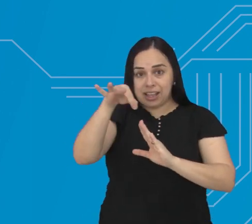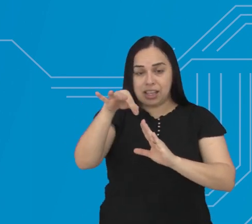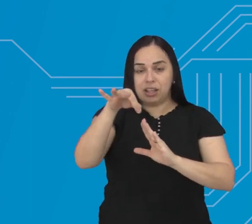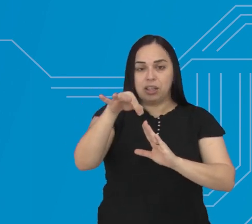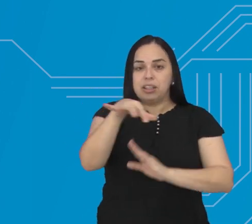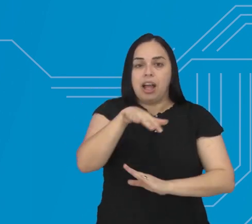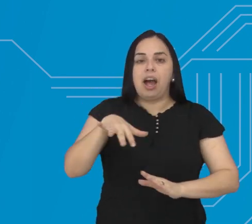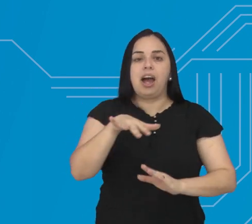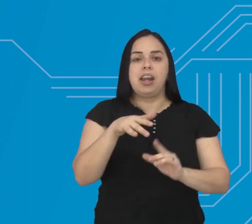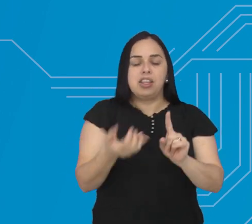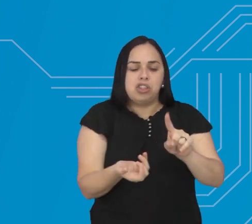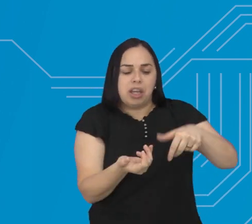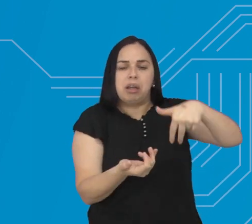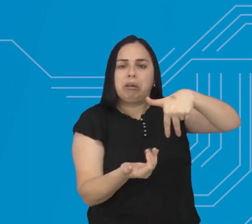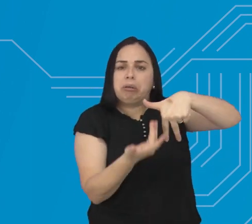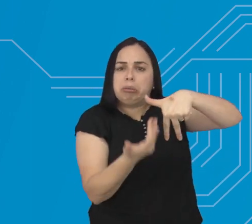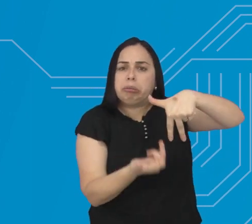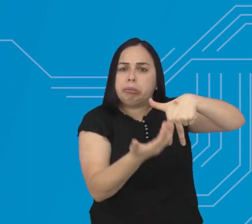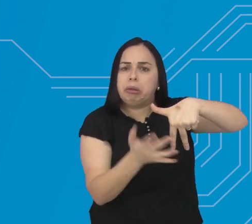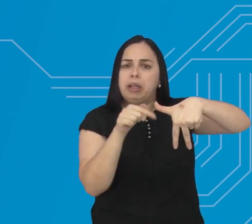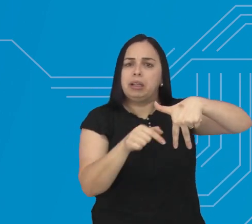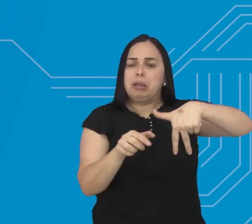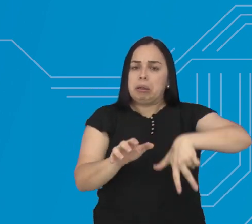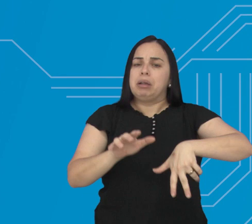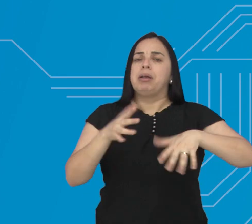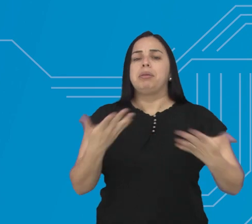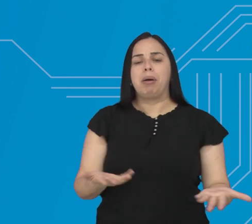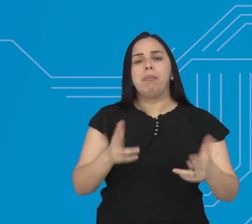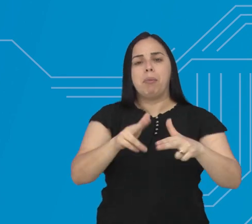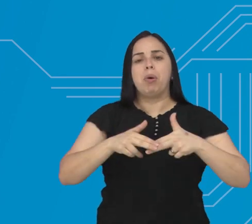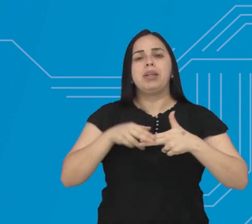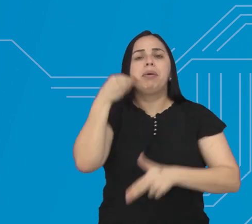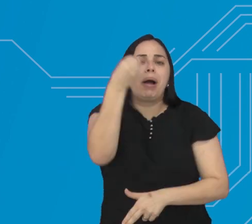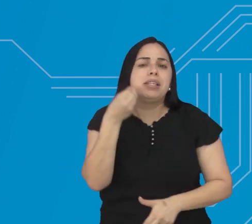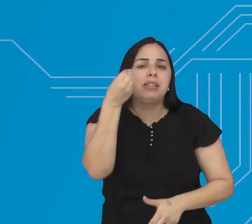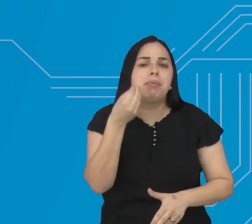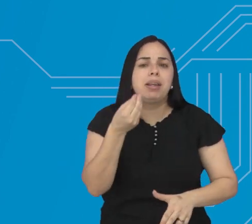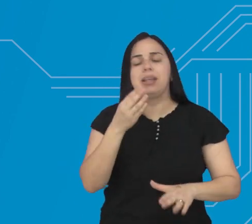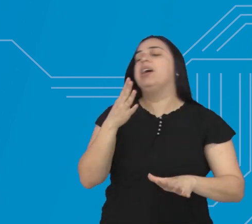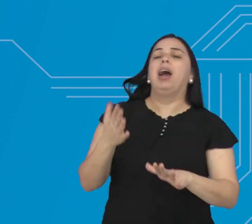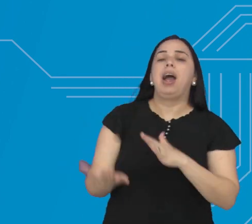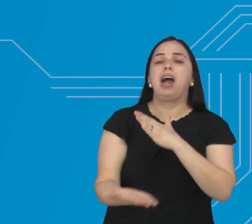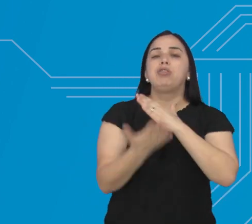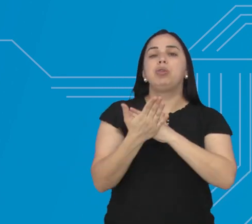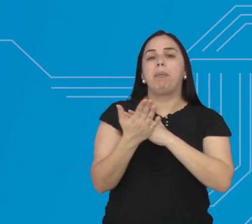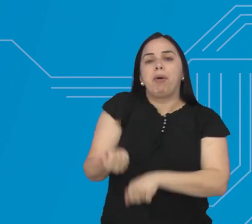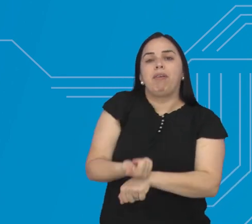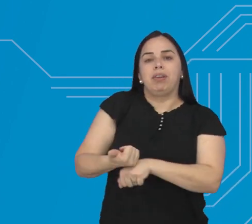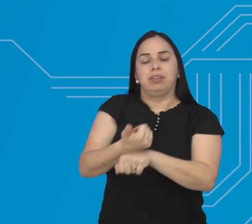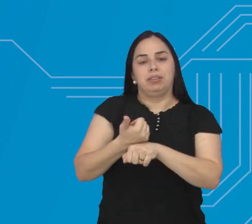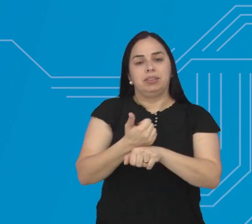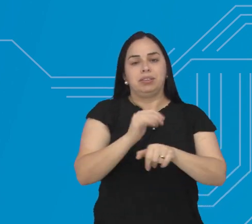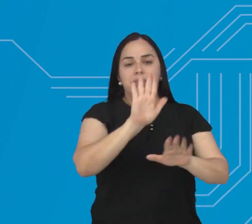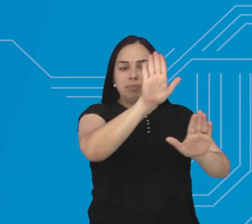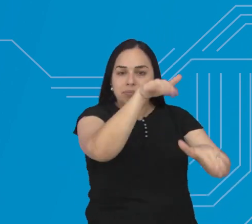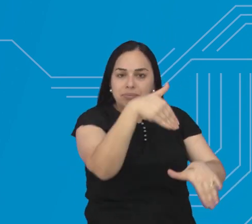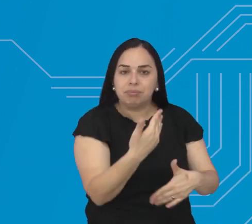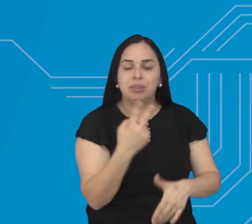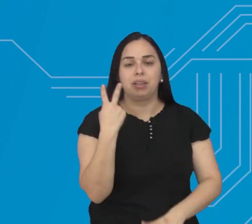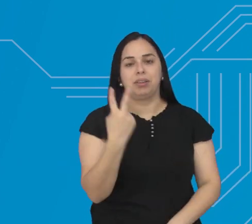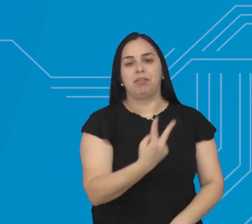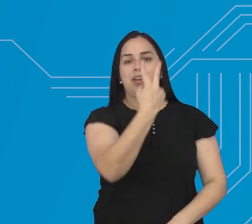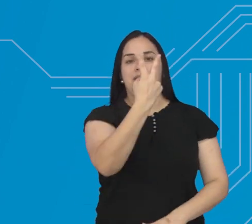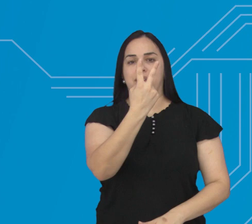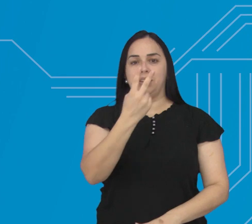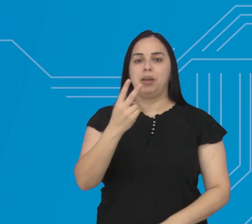Santa Casa e foi a partir dessa experiência que construiu a trajetória profissional. História enaltecida pela